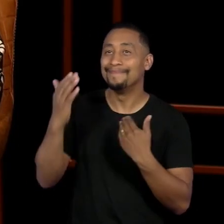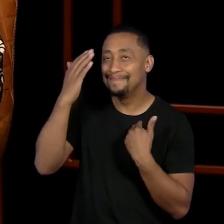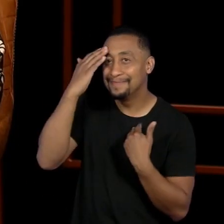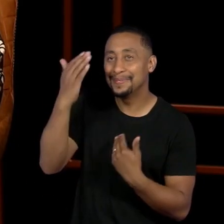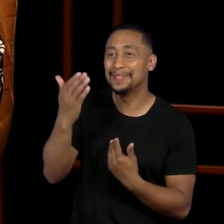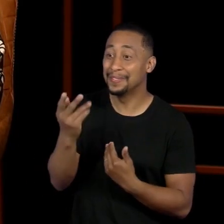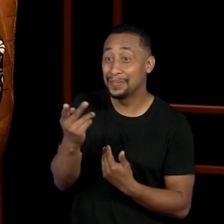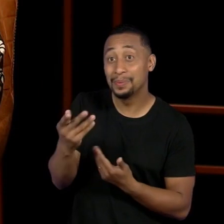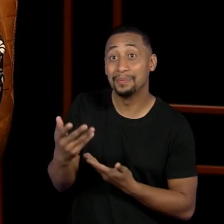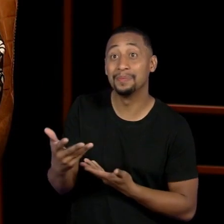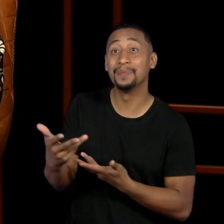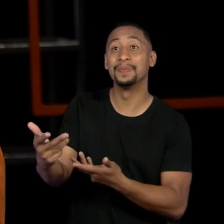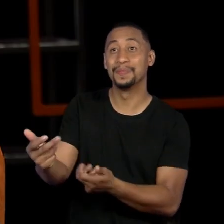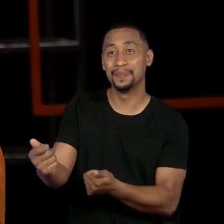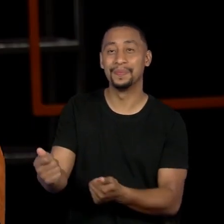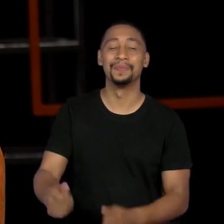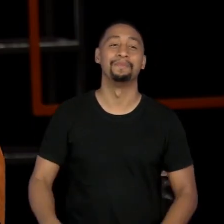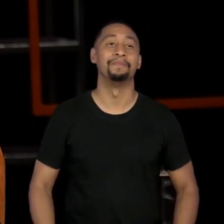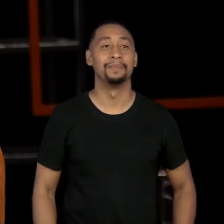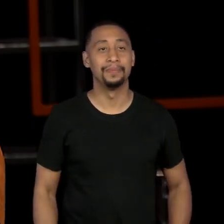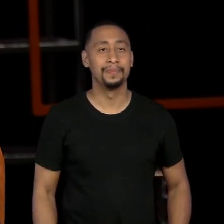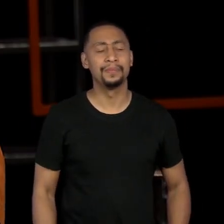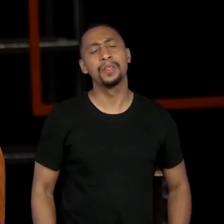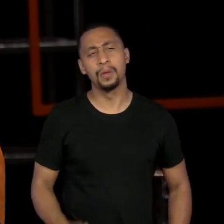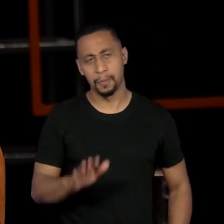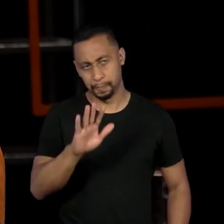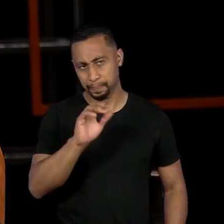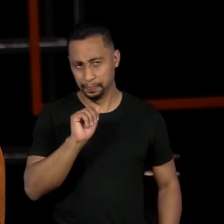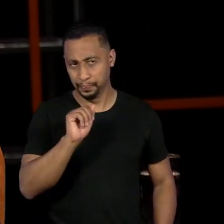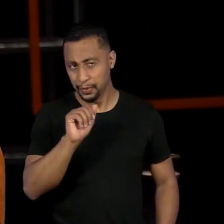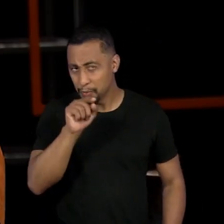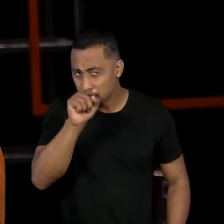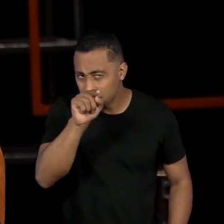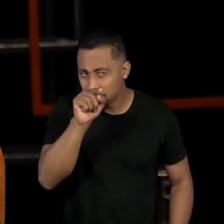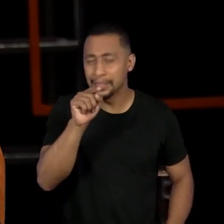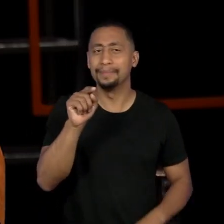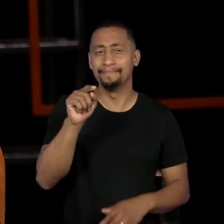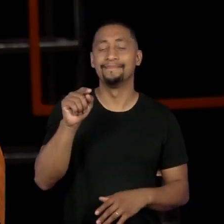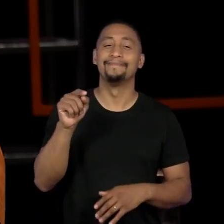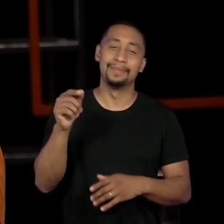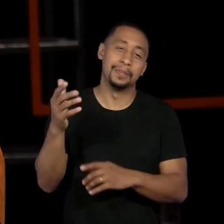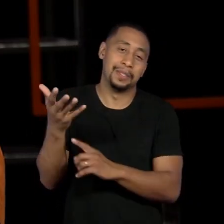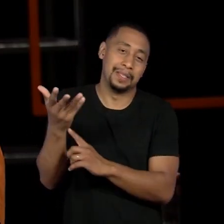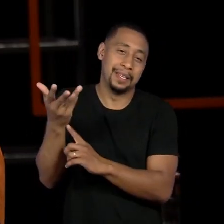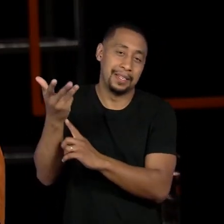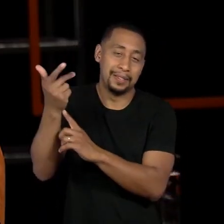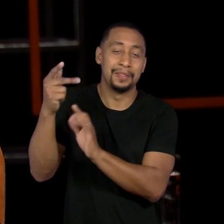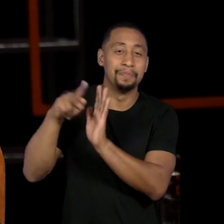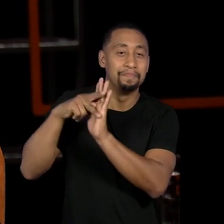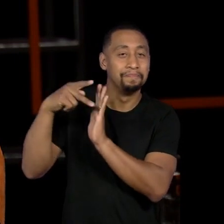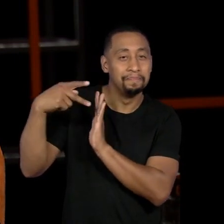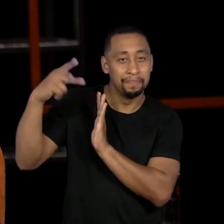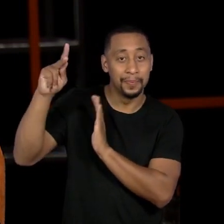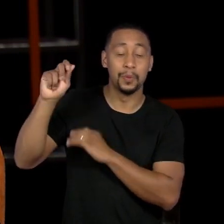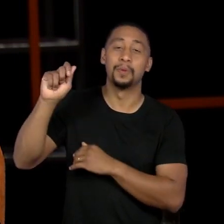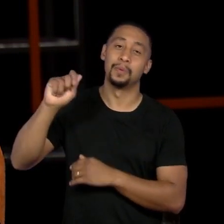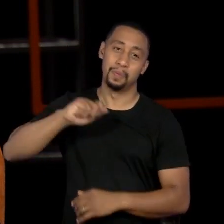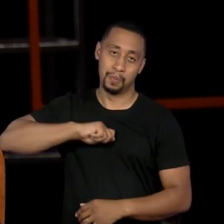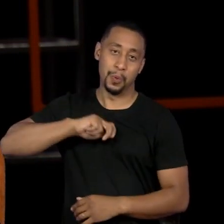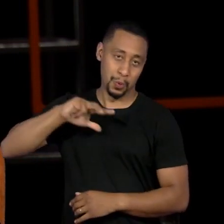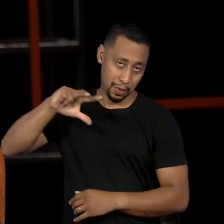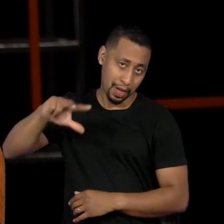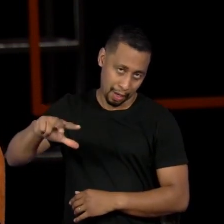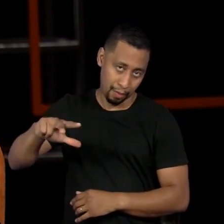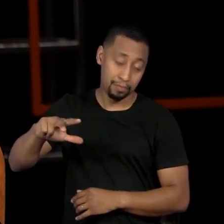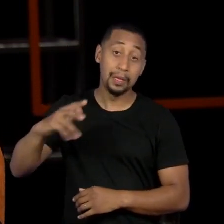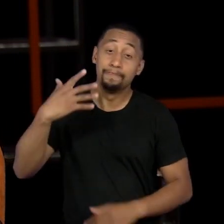Muito obrigada. Eugênia, você é uma artista portuguesa muito apaixonada pelo Brasil, né? Você já veio